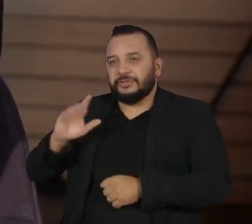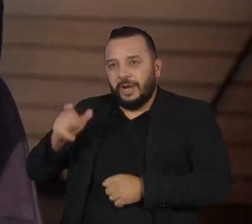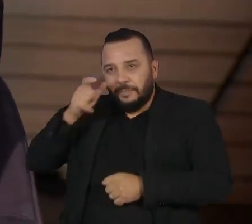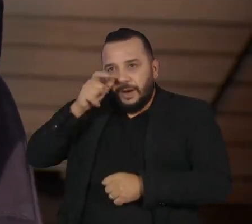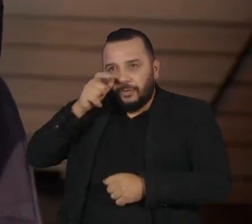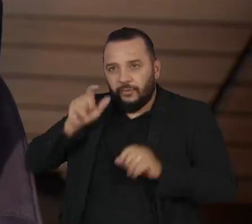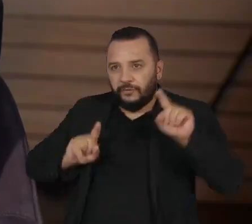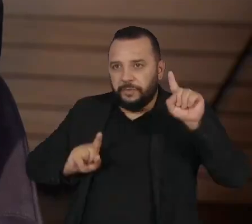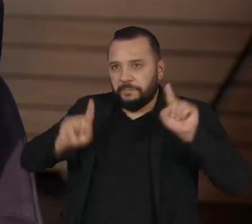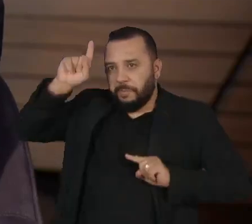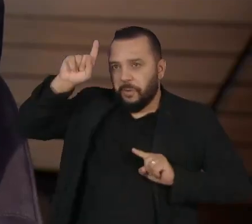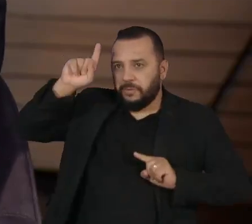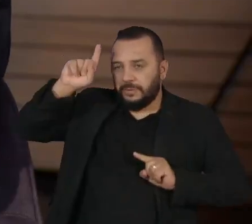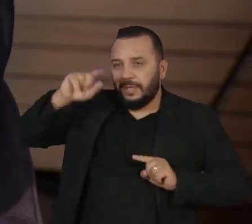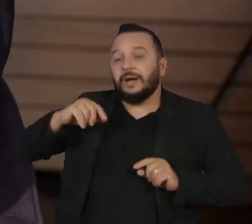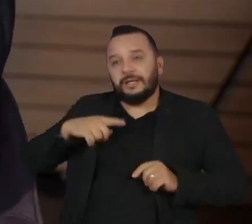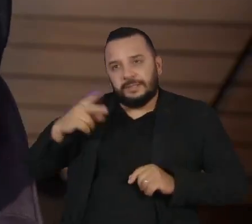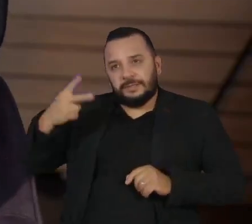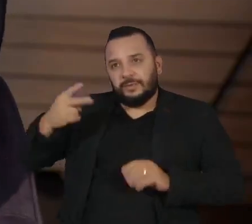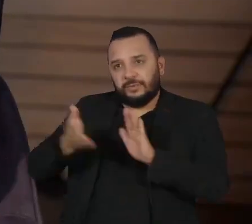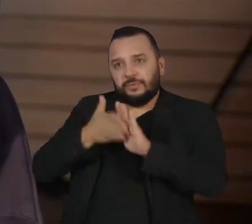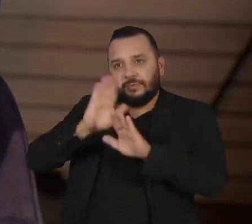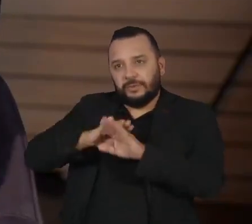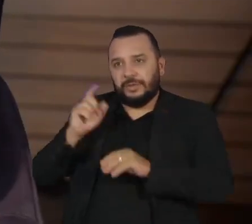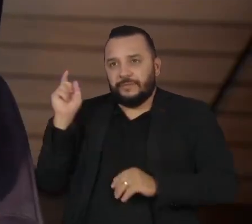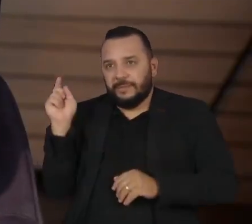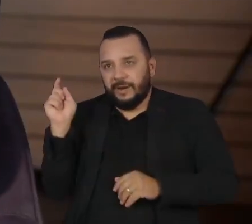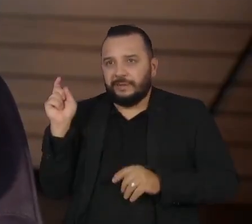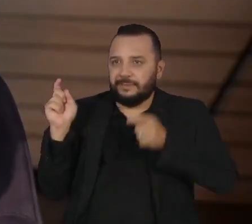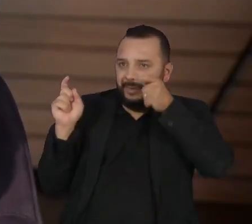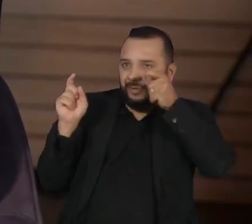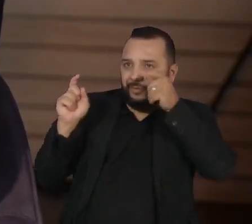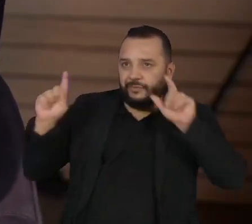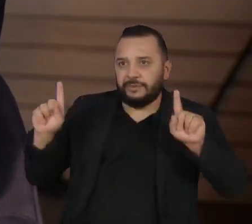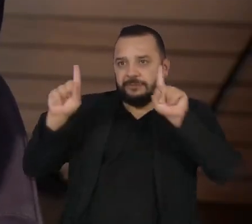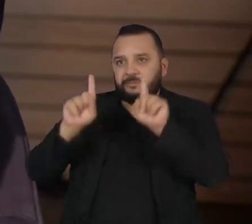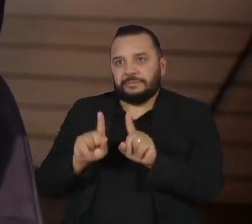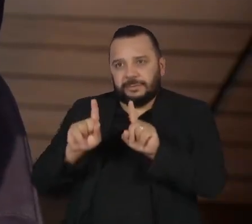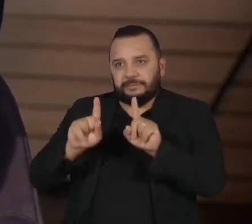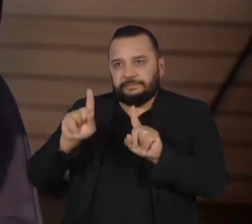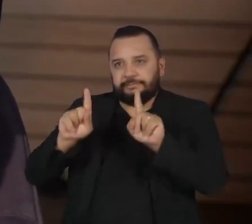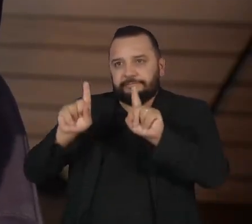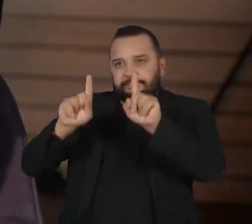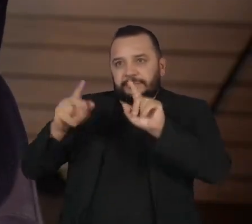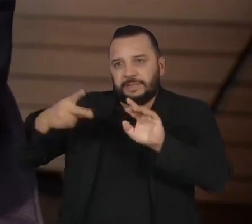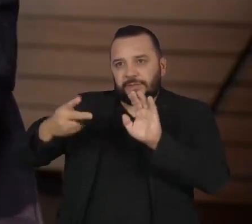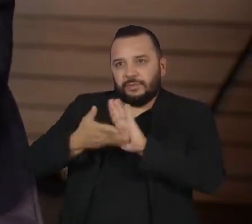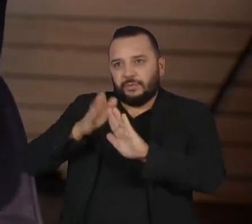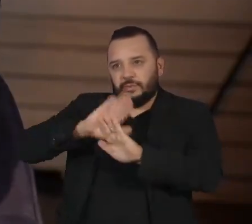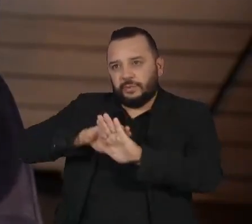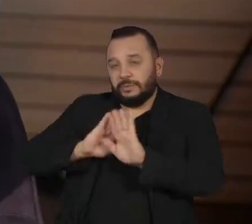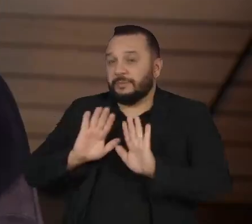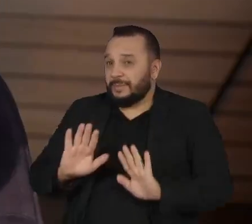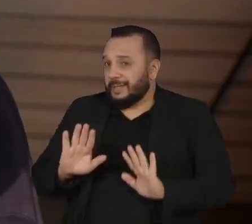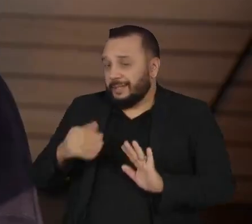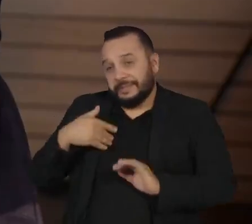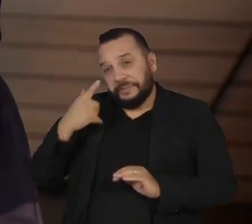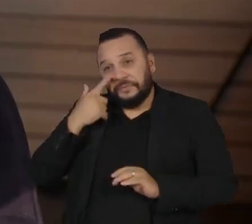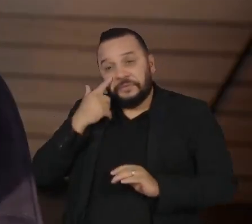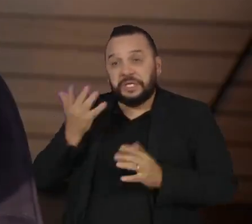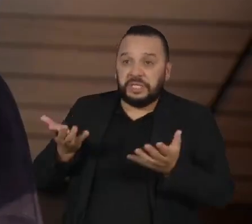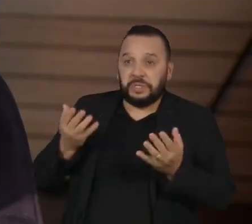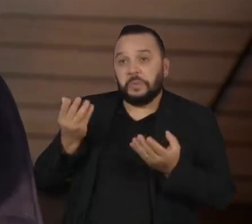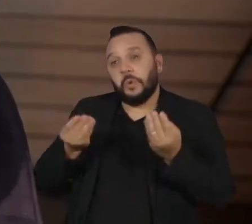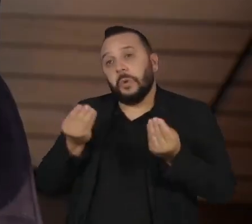entre Marta e Maluf naquela ocasião. Então, isso, veja, eu não vou lembrar de memória agora exatamente, mas até a gente ter alguma coisa como, sei lá, 50%